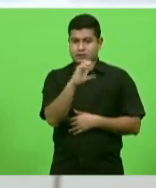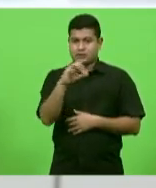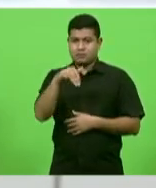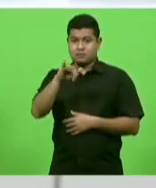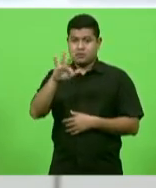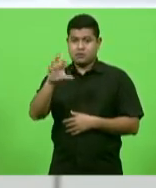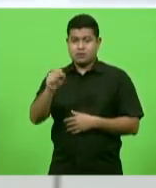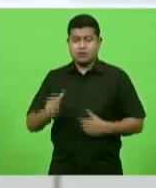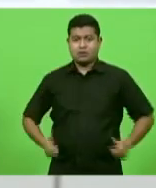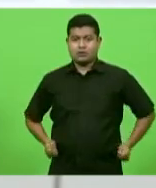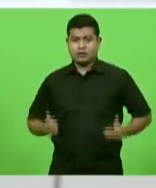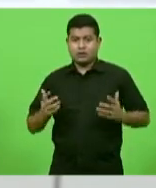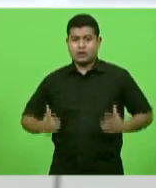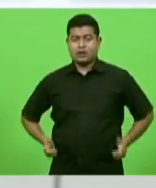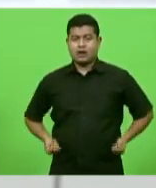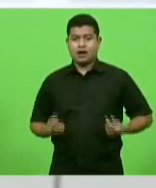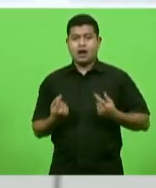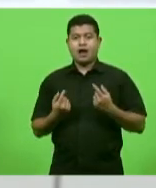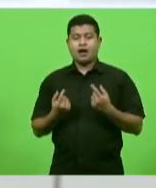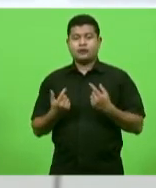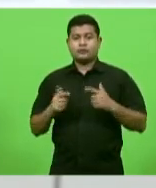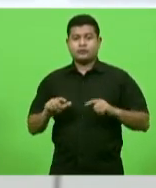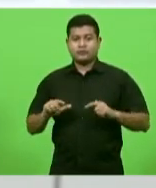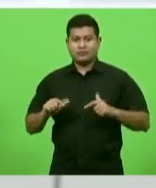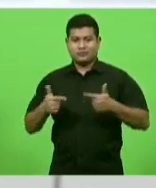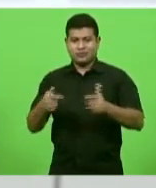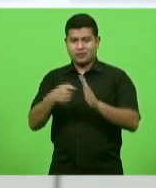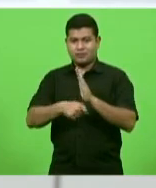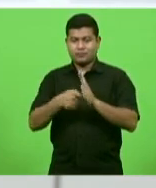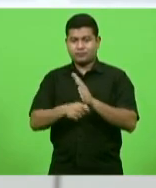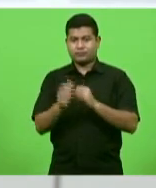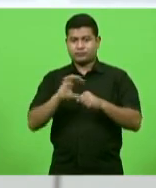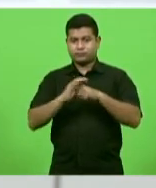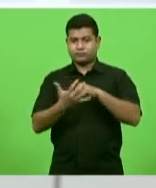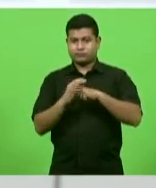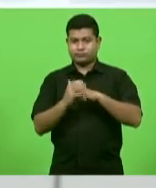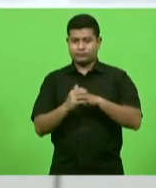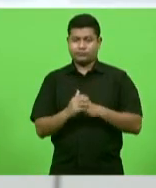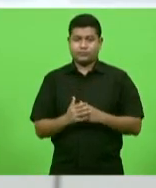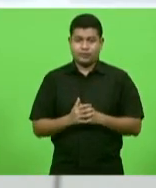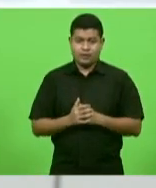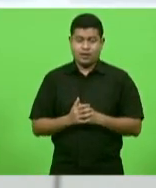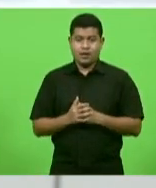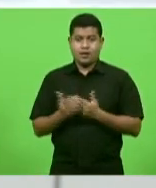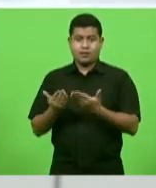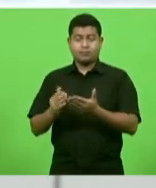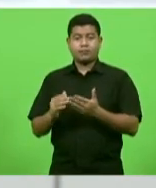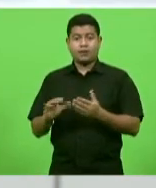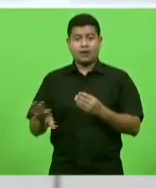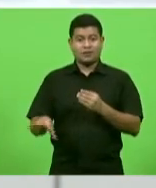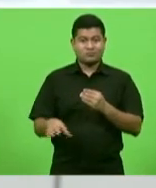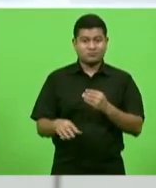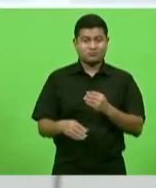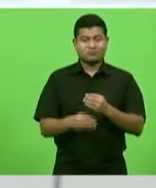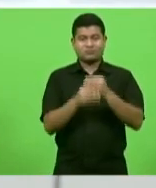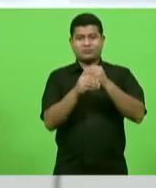para despesas superfaturamento da convite para reforçar sua tese menciona poderá ler o edital de cotação de